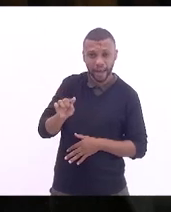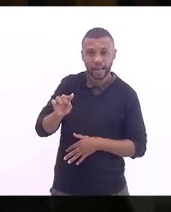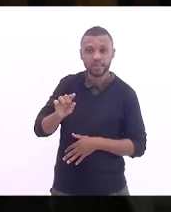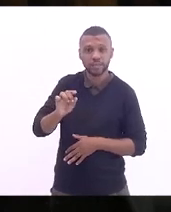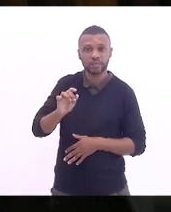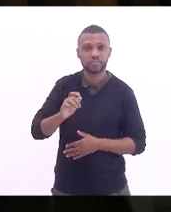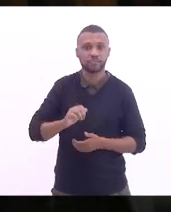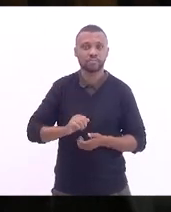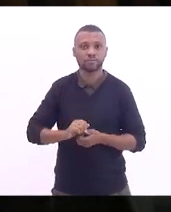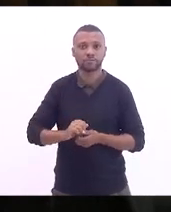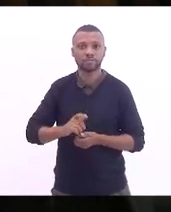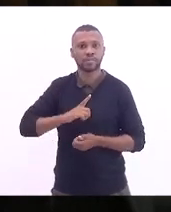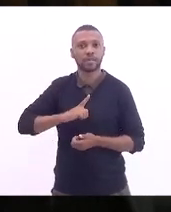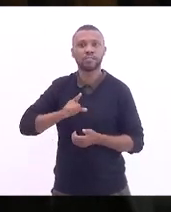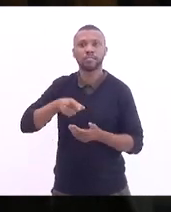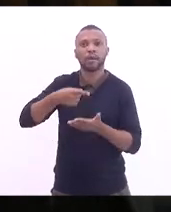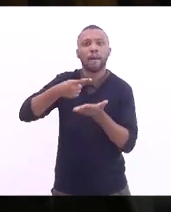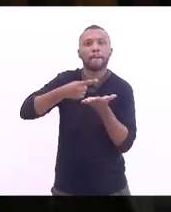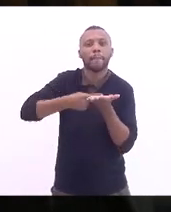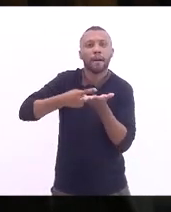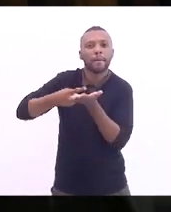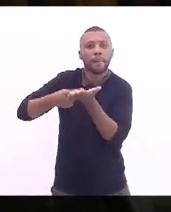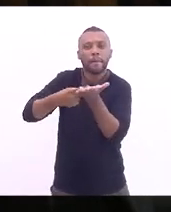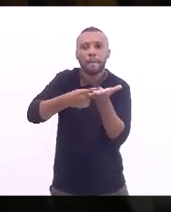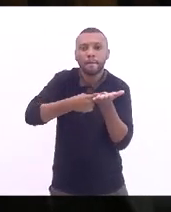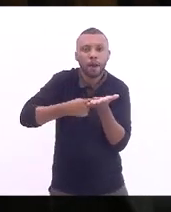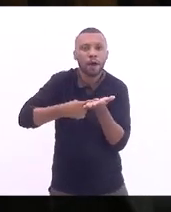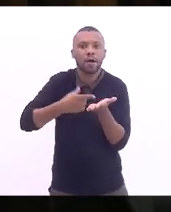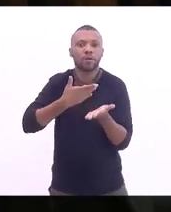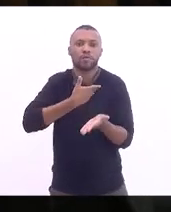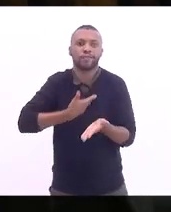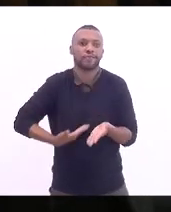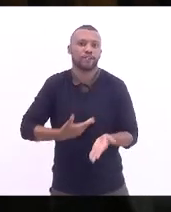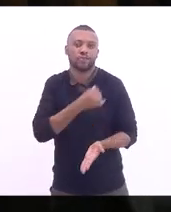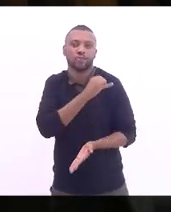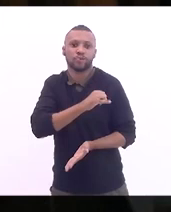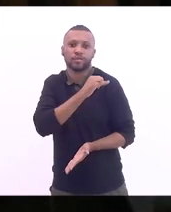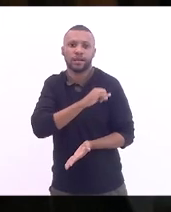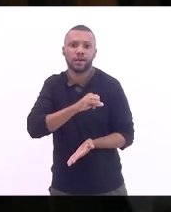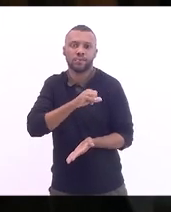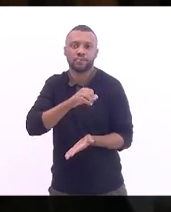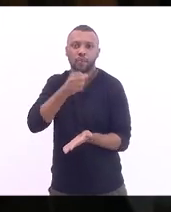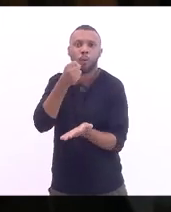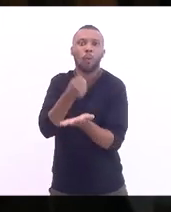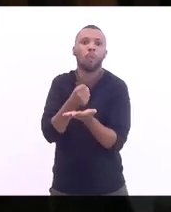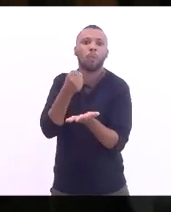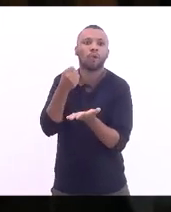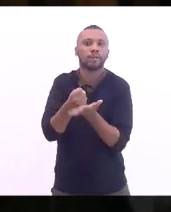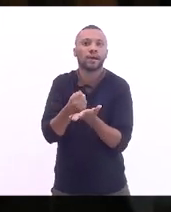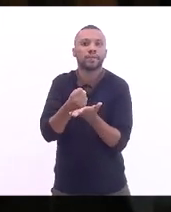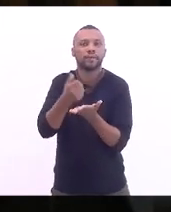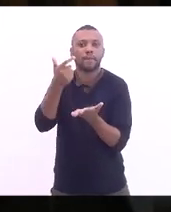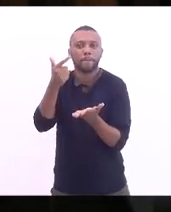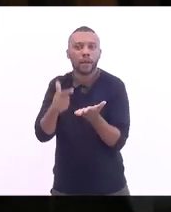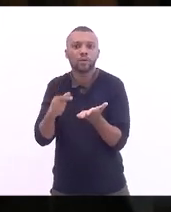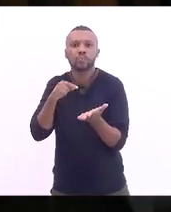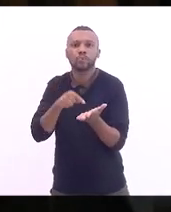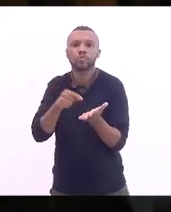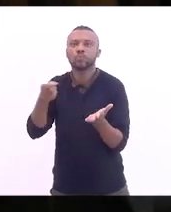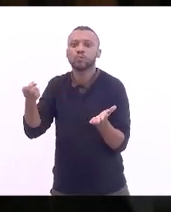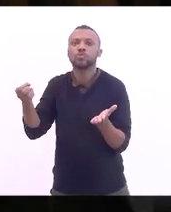eu teria acordado com o governo do estado a celebração e da